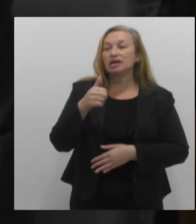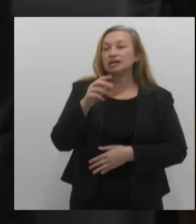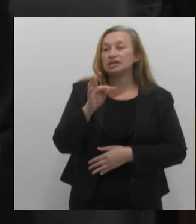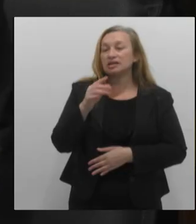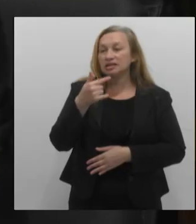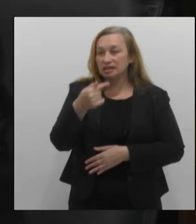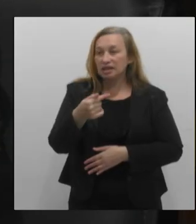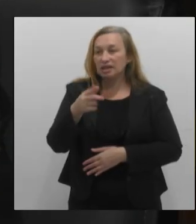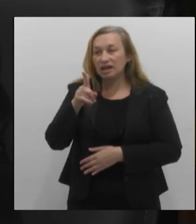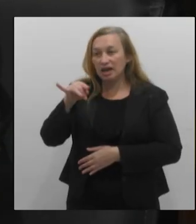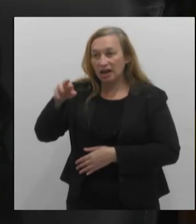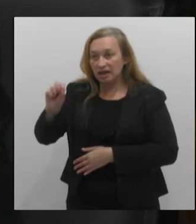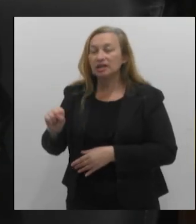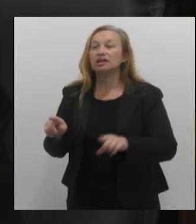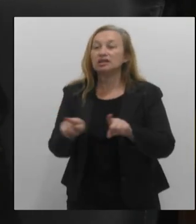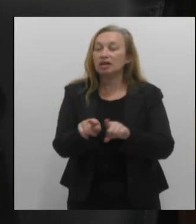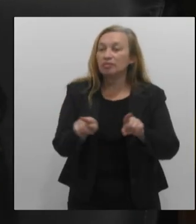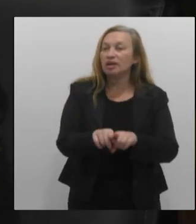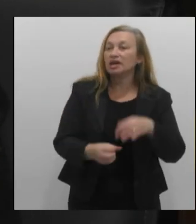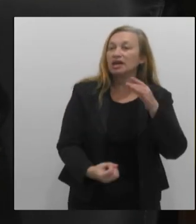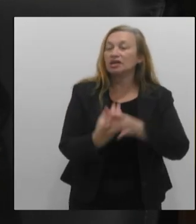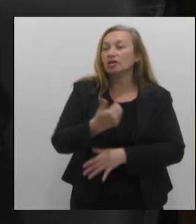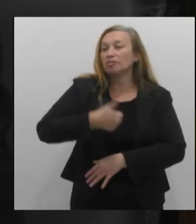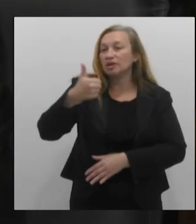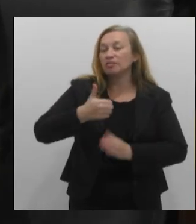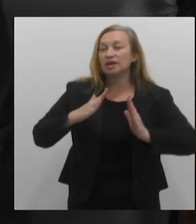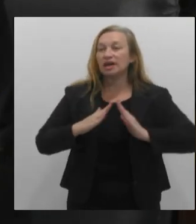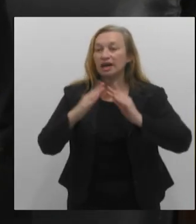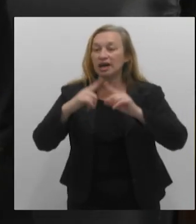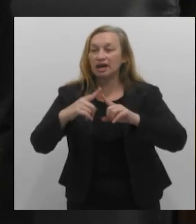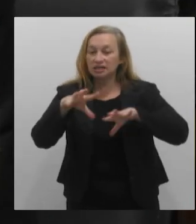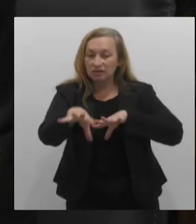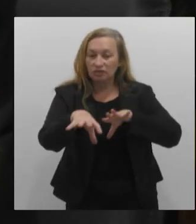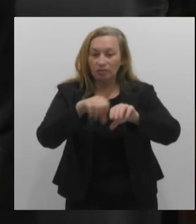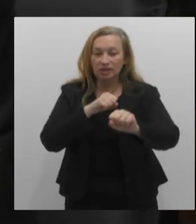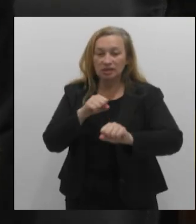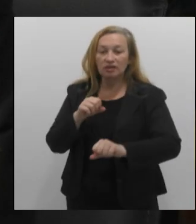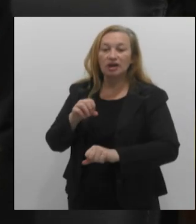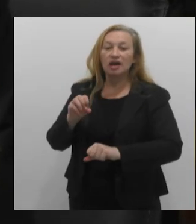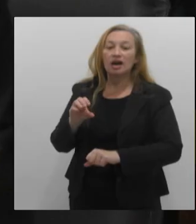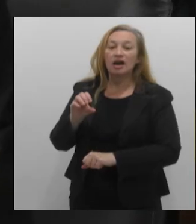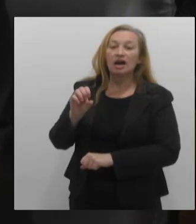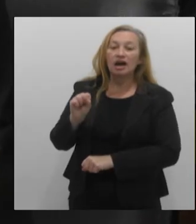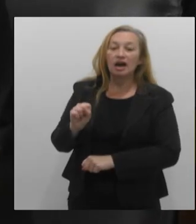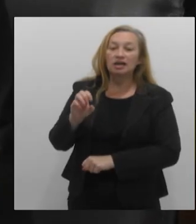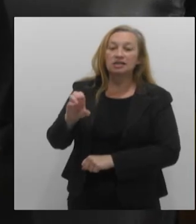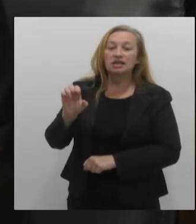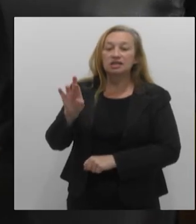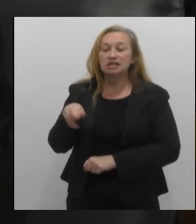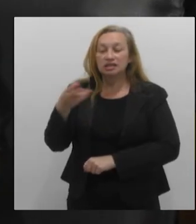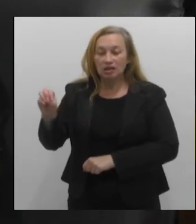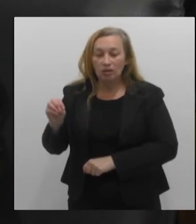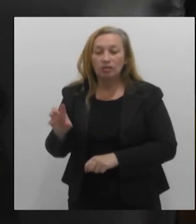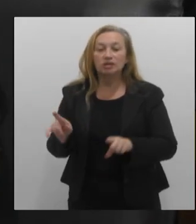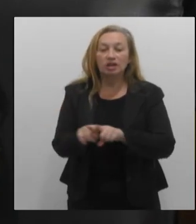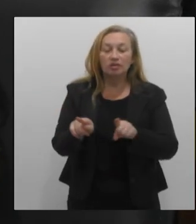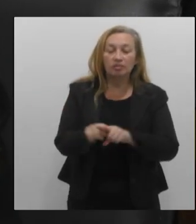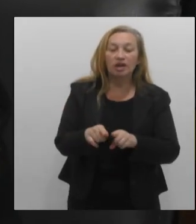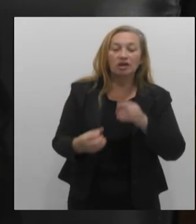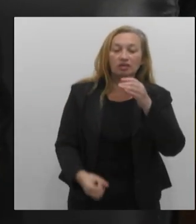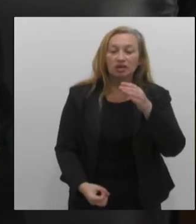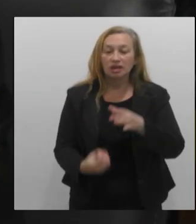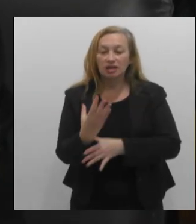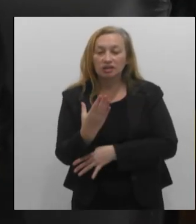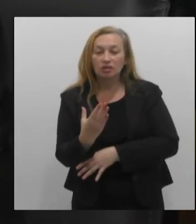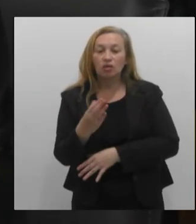Latina, também criadora da primeira casa de formação diocesana do Brasil, o Seminário São José, local de fundação da